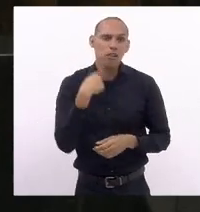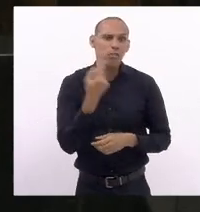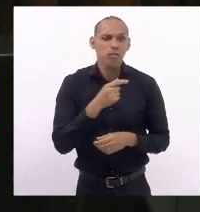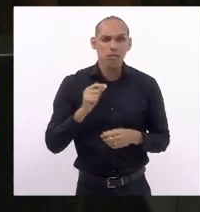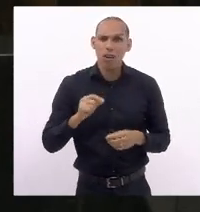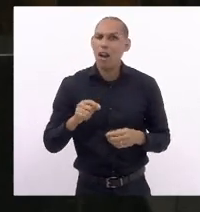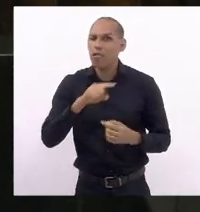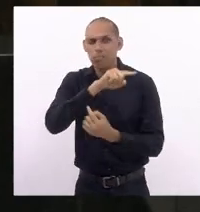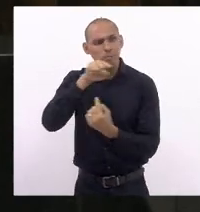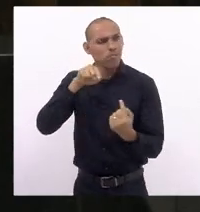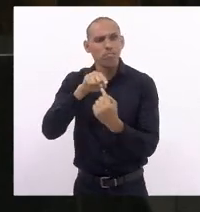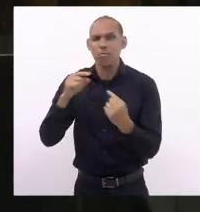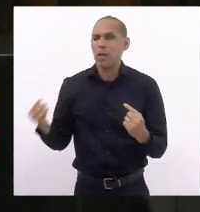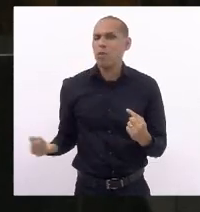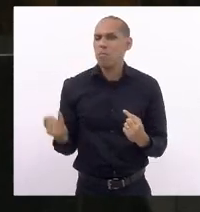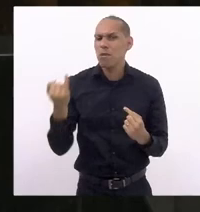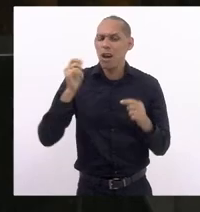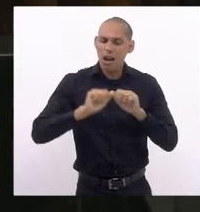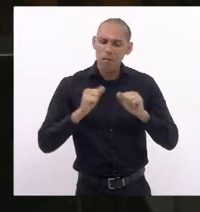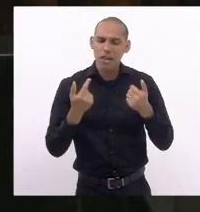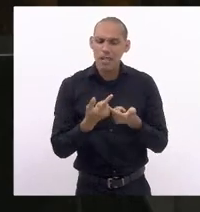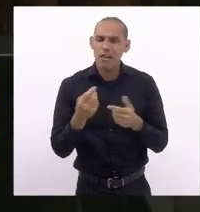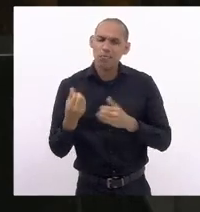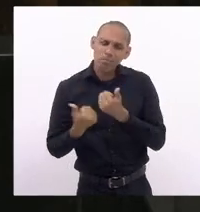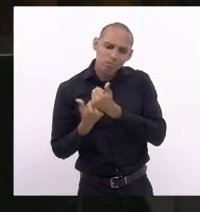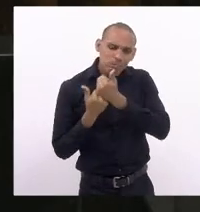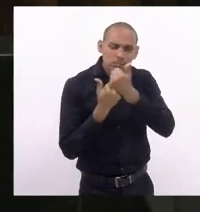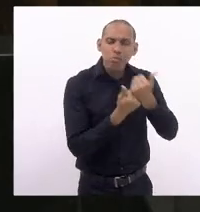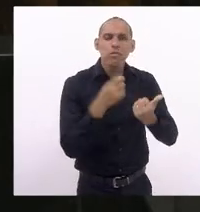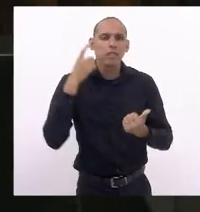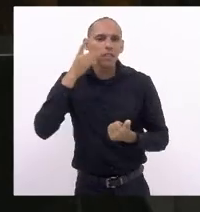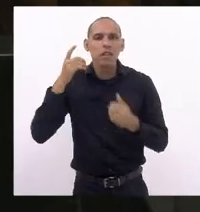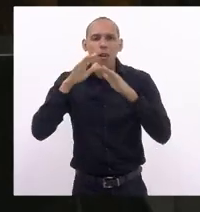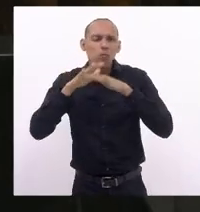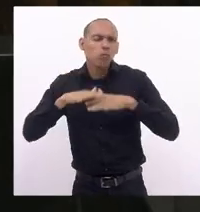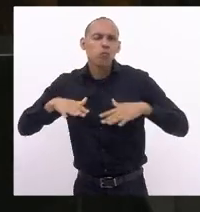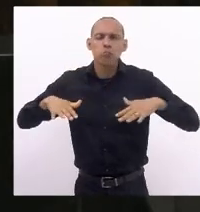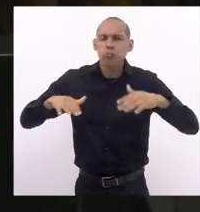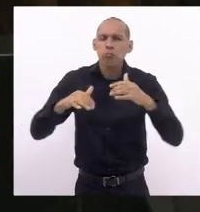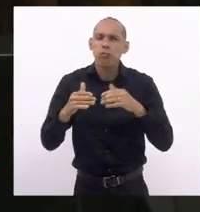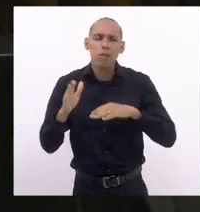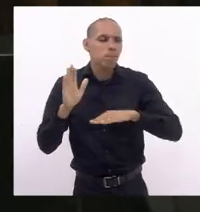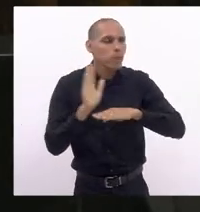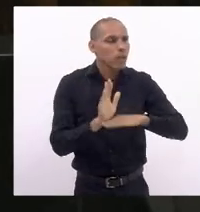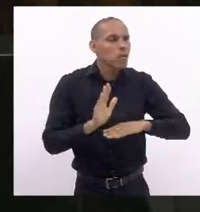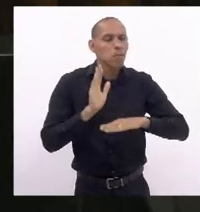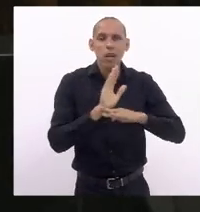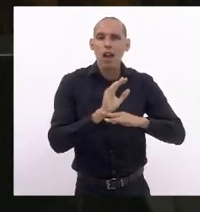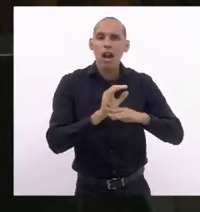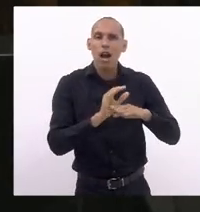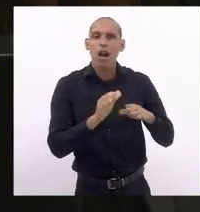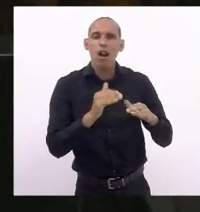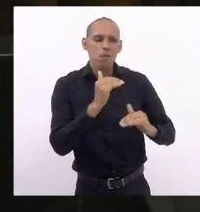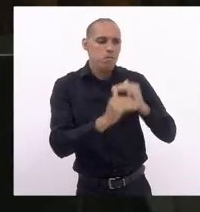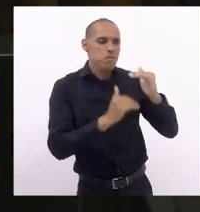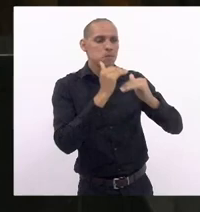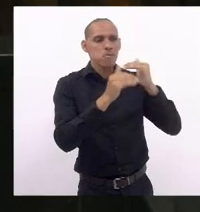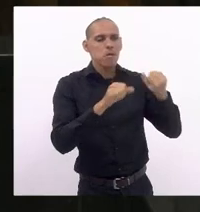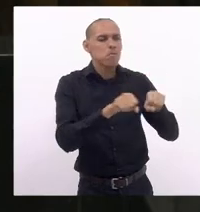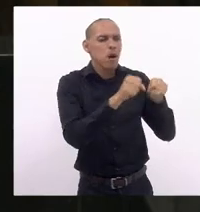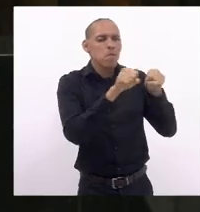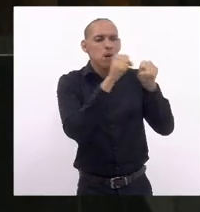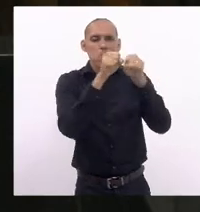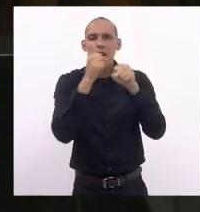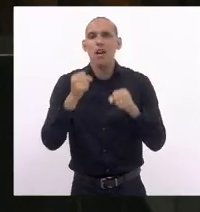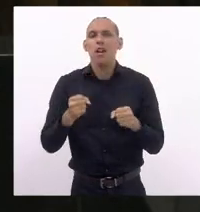deu o seu, mais uma vez a sua contribuição, todos os deputados dessa casa, tentando ajudar a reerguer, não só com as